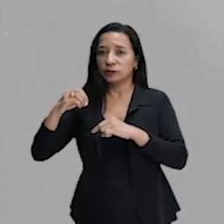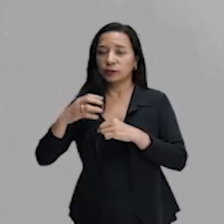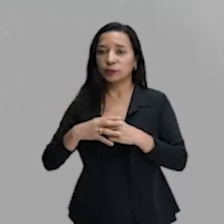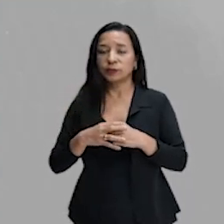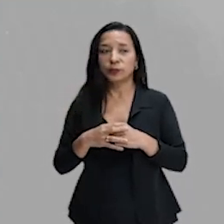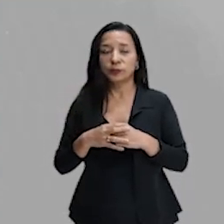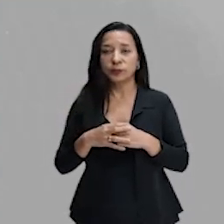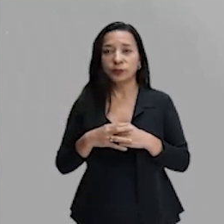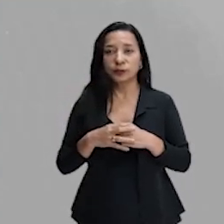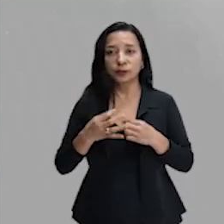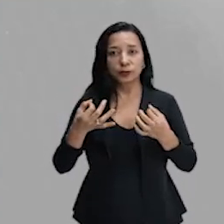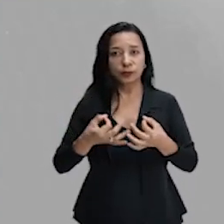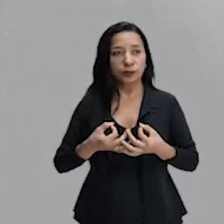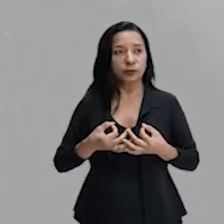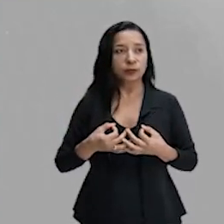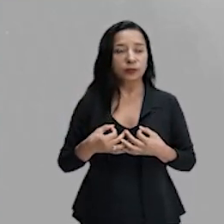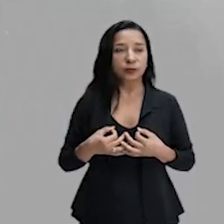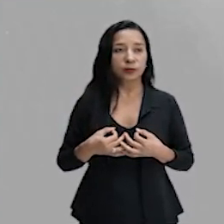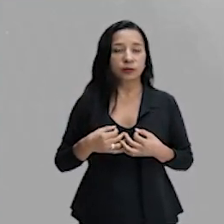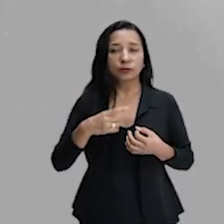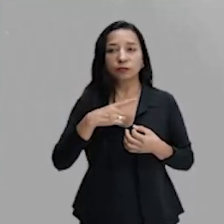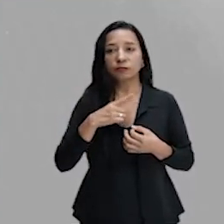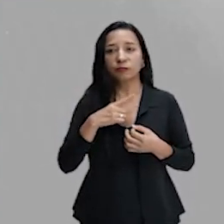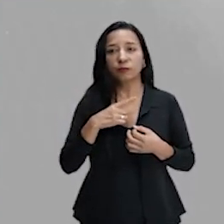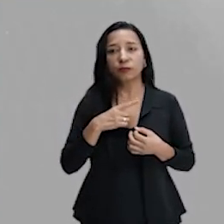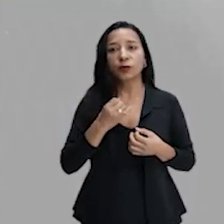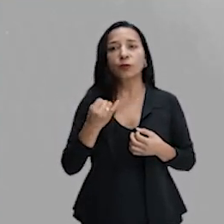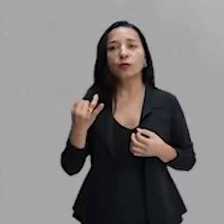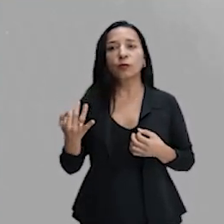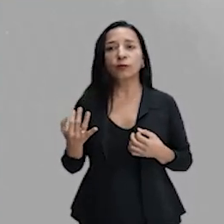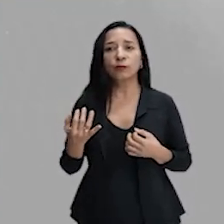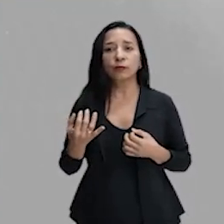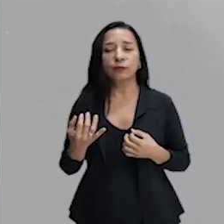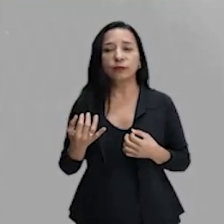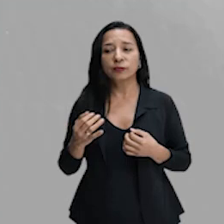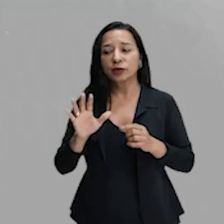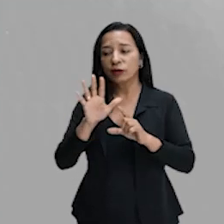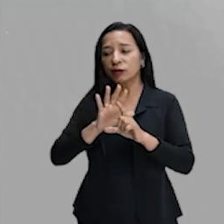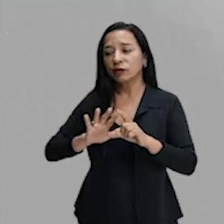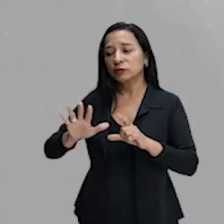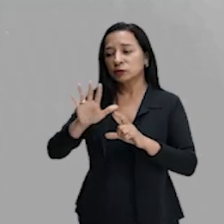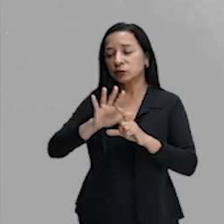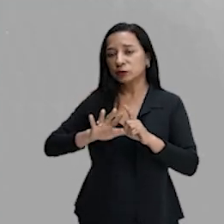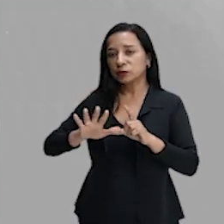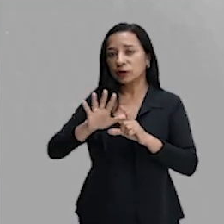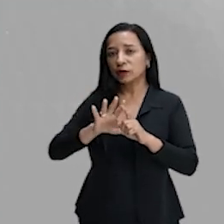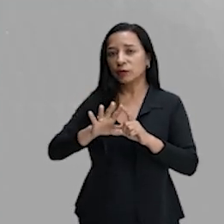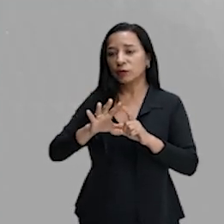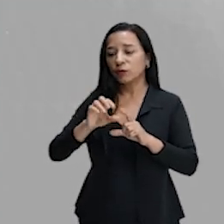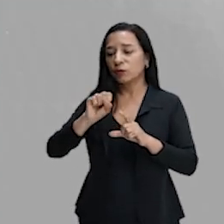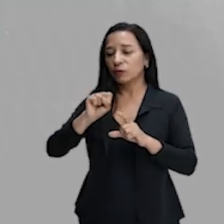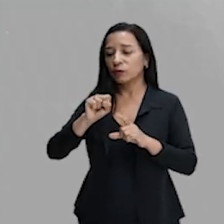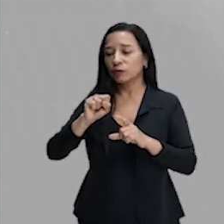240 certo então você vai ter aqui área total vai ser igual